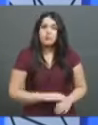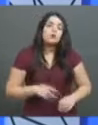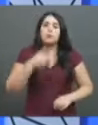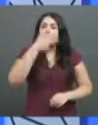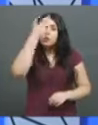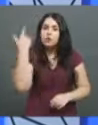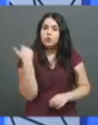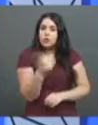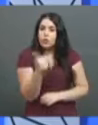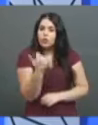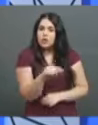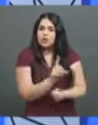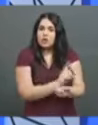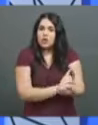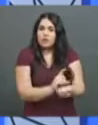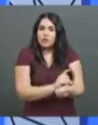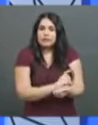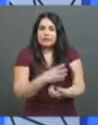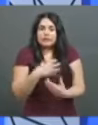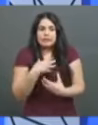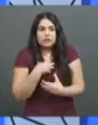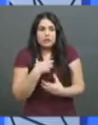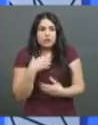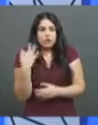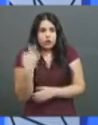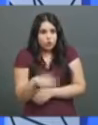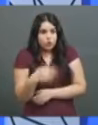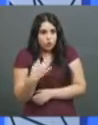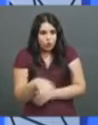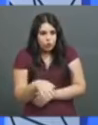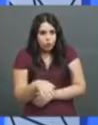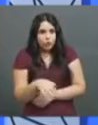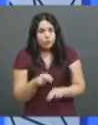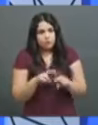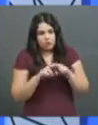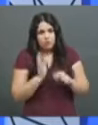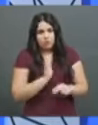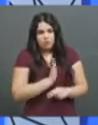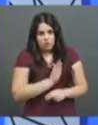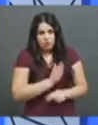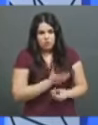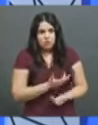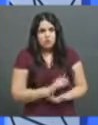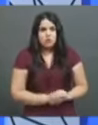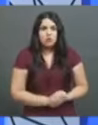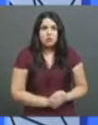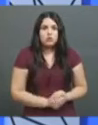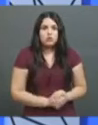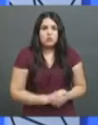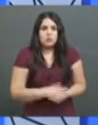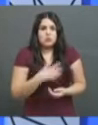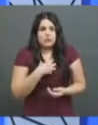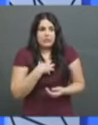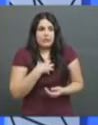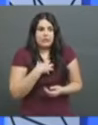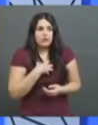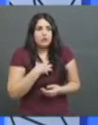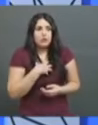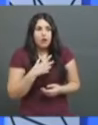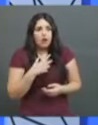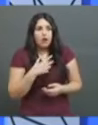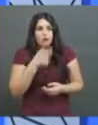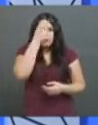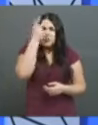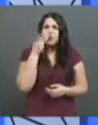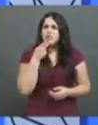diabético, quando tem uma dor relacionada a um problema no coração, geralmente o sintoma é bem manifesto. O indivíduo